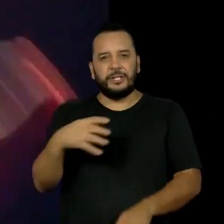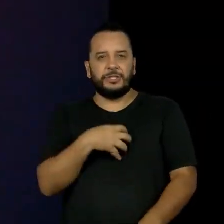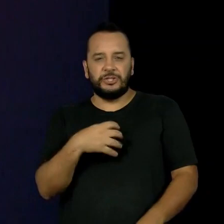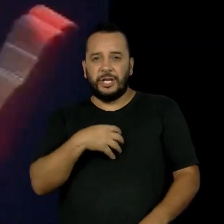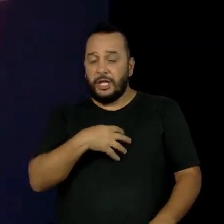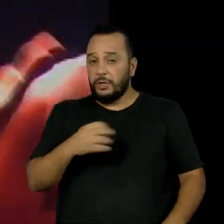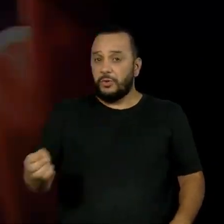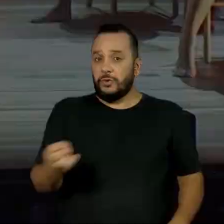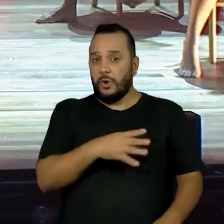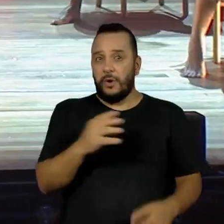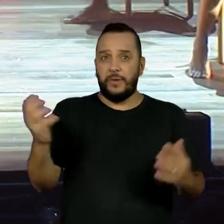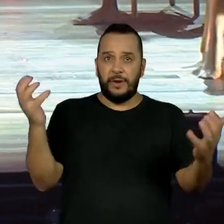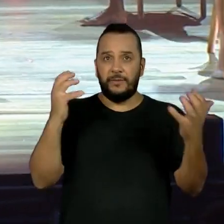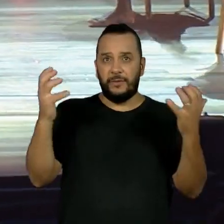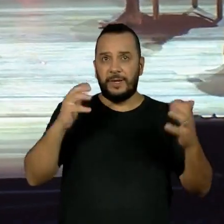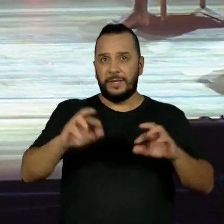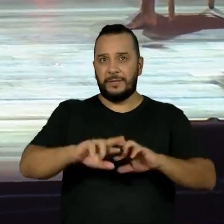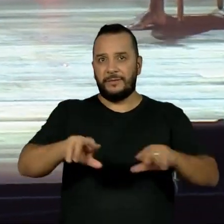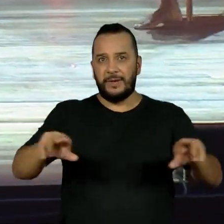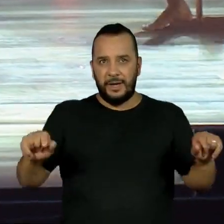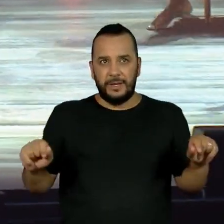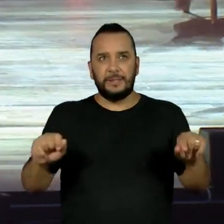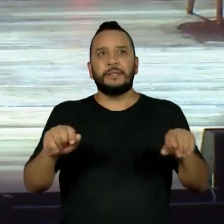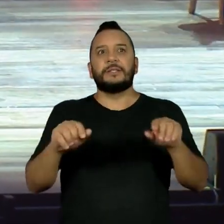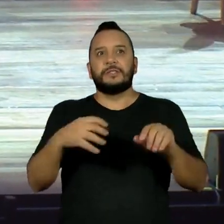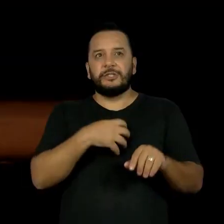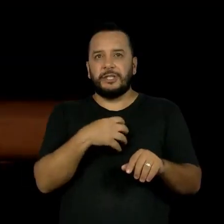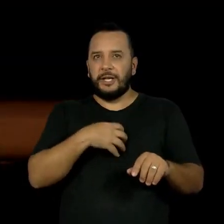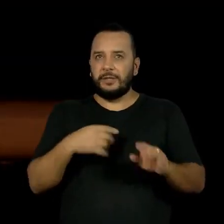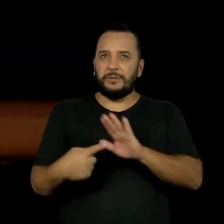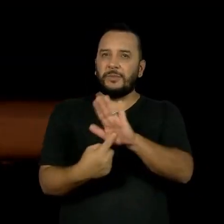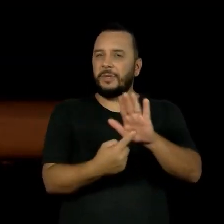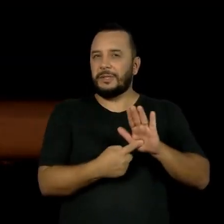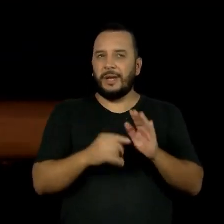e influências que a transformaram numa forma